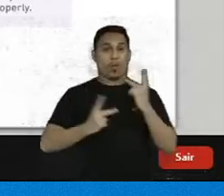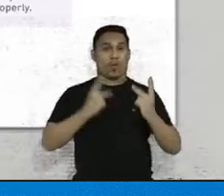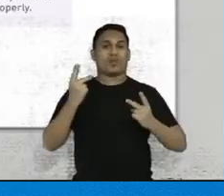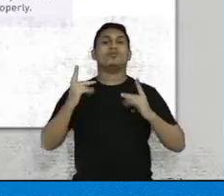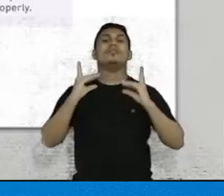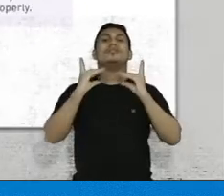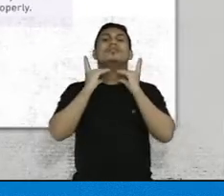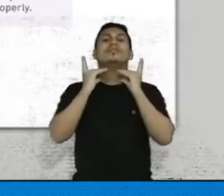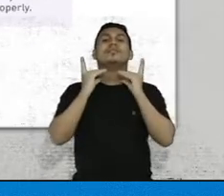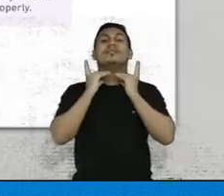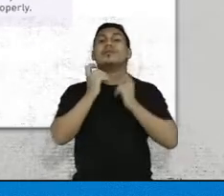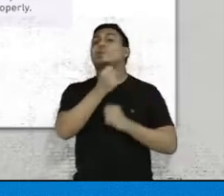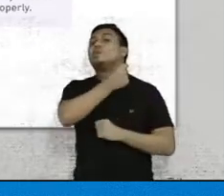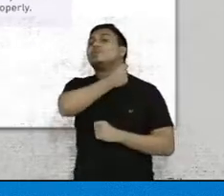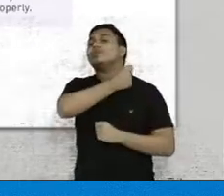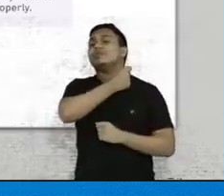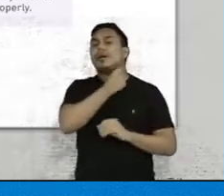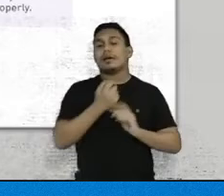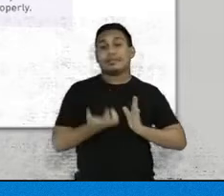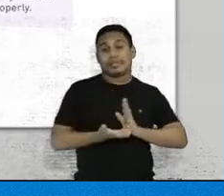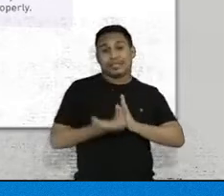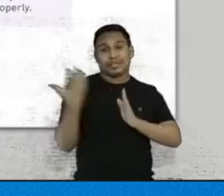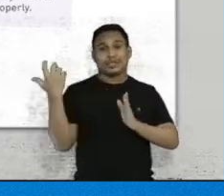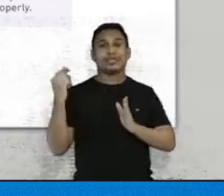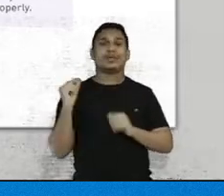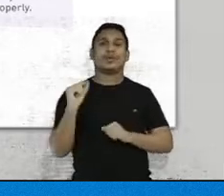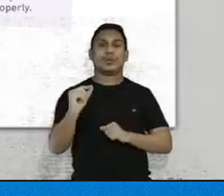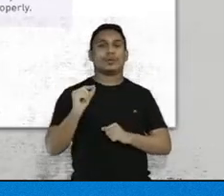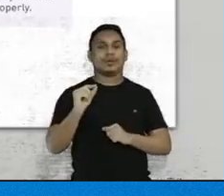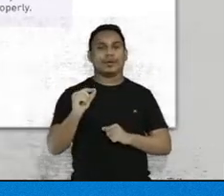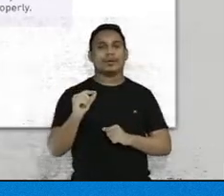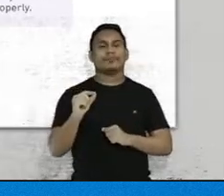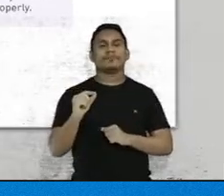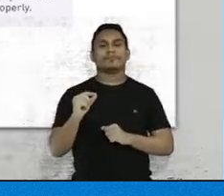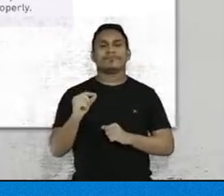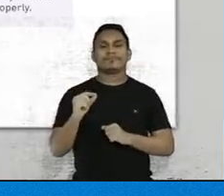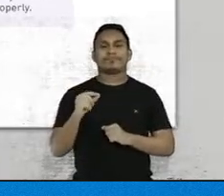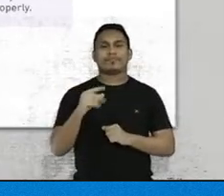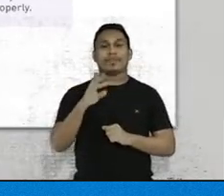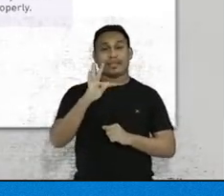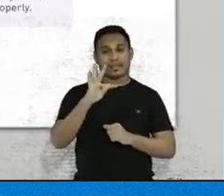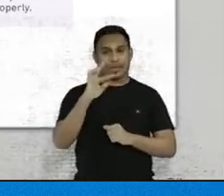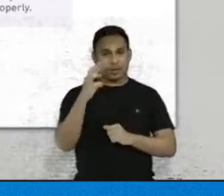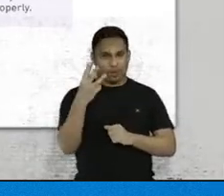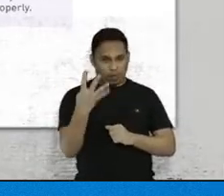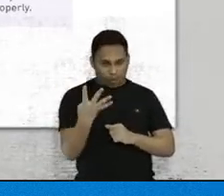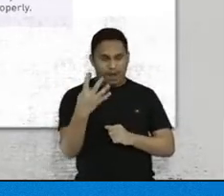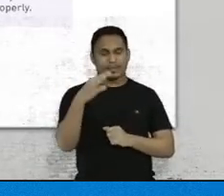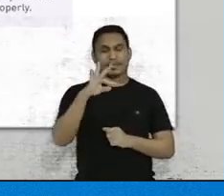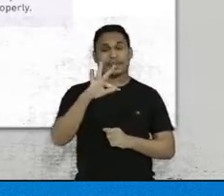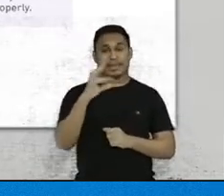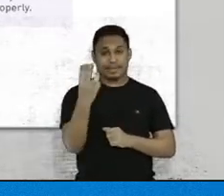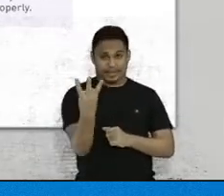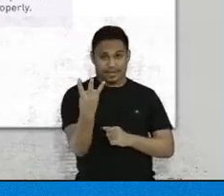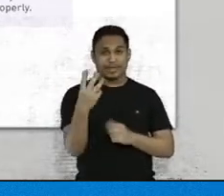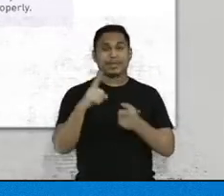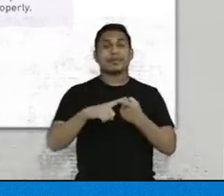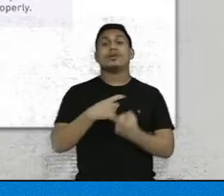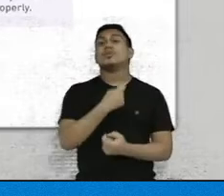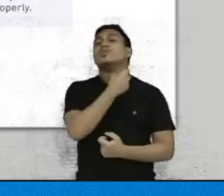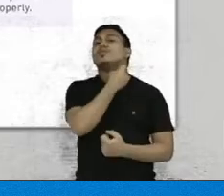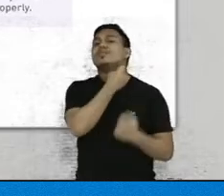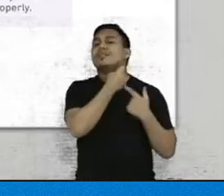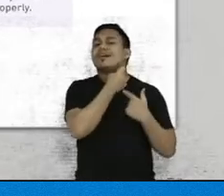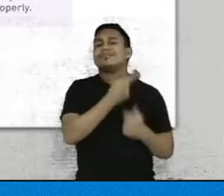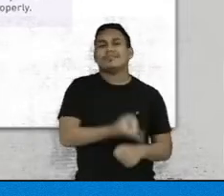a conversão periférica do T4 em T3, tá? E o estresse, ele também tem um efeito negativo muito